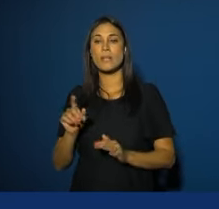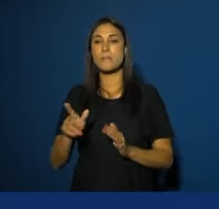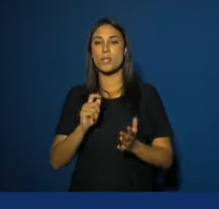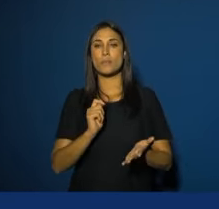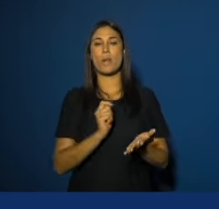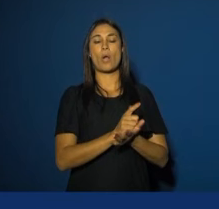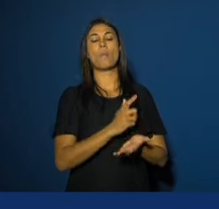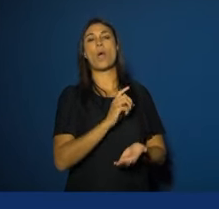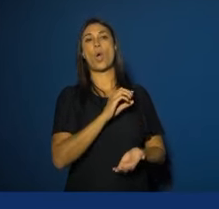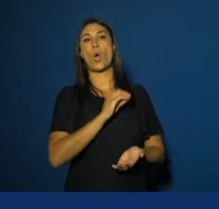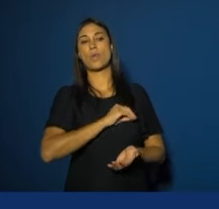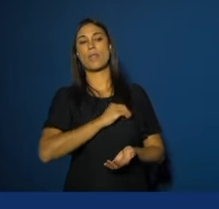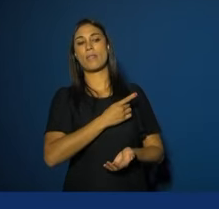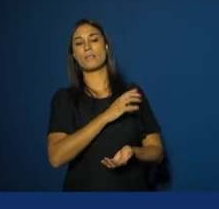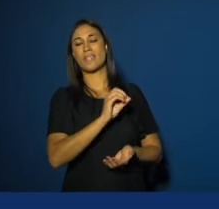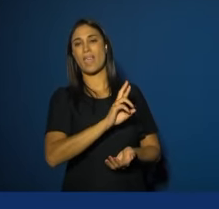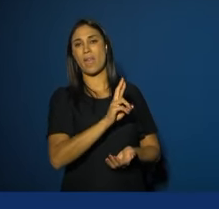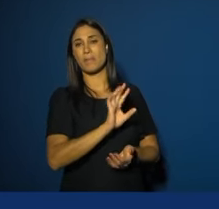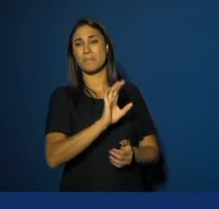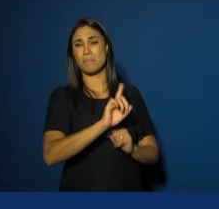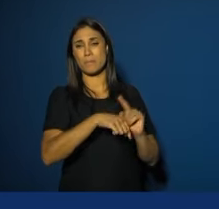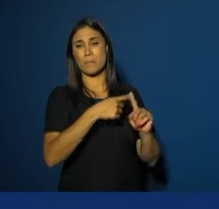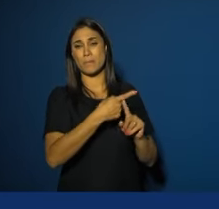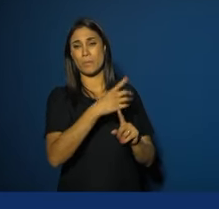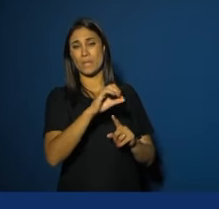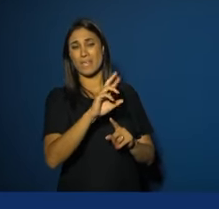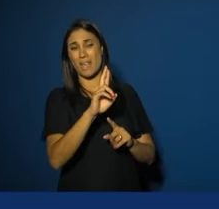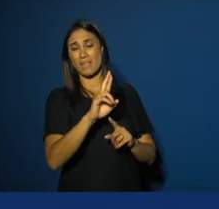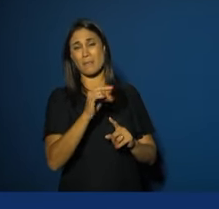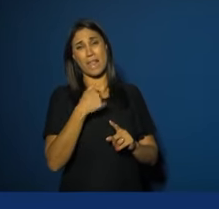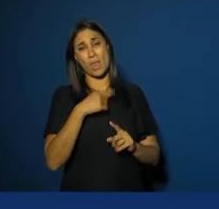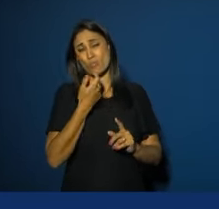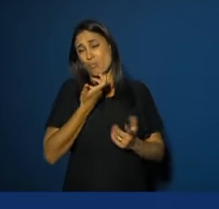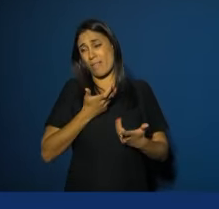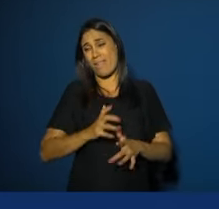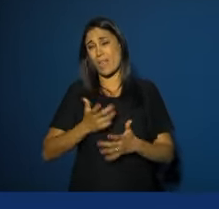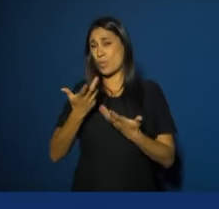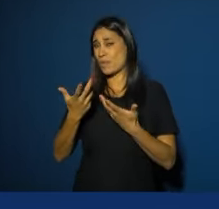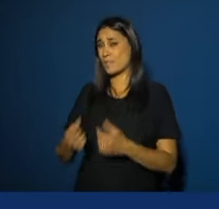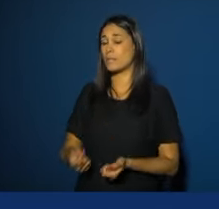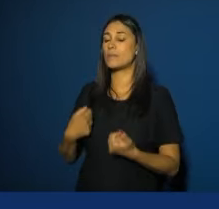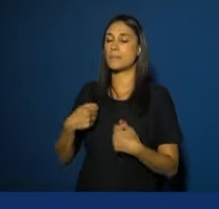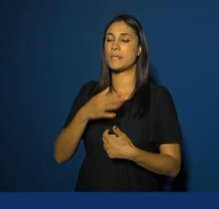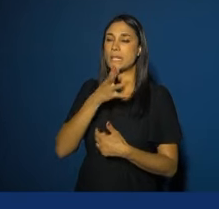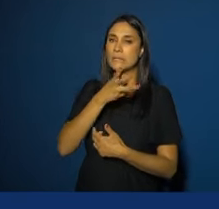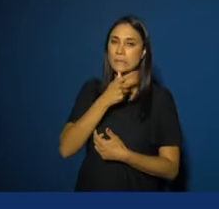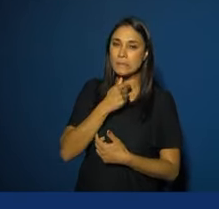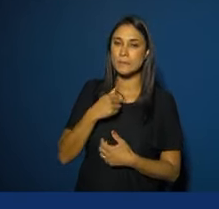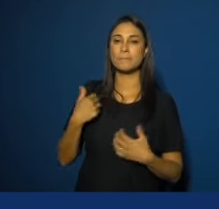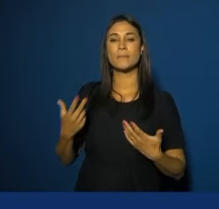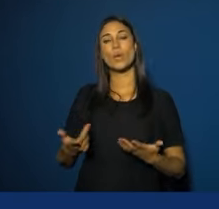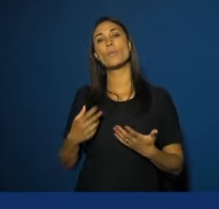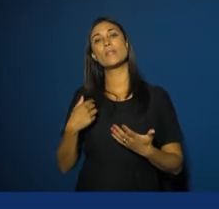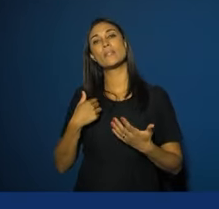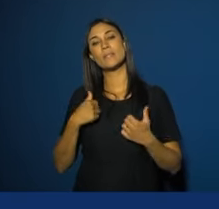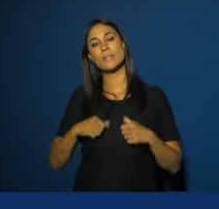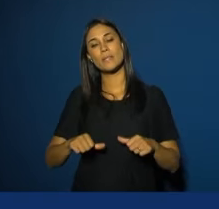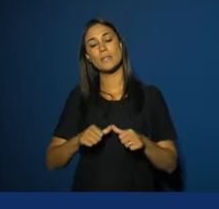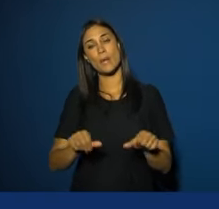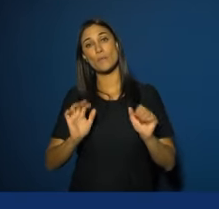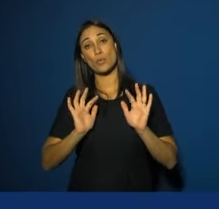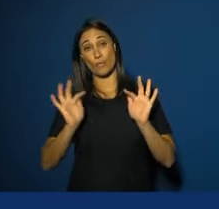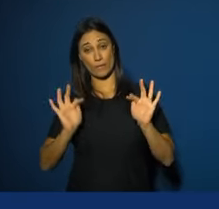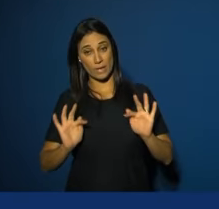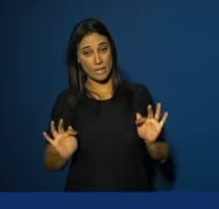reais, mas se você botar 10 reais a mais, ele não paga, então você vai ter que mitigar isso. Então, Vitória, estamos muito felizes,